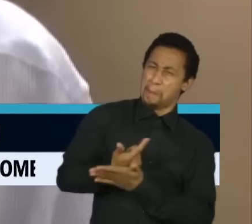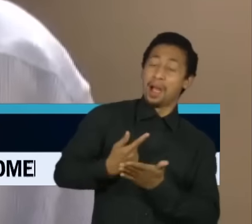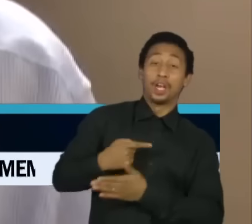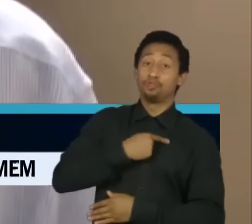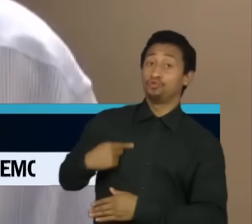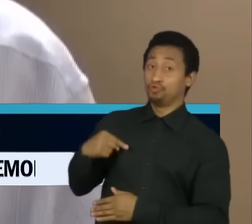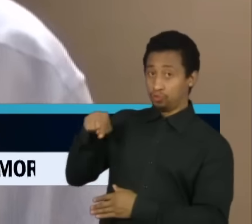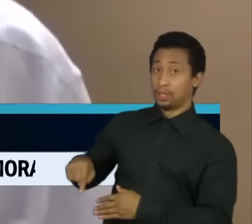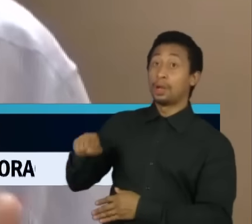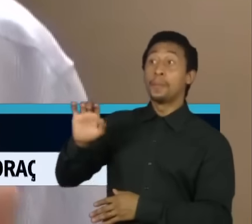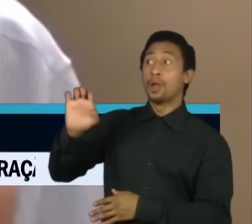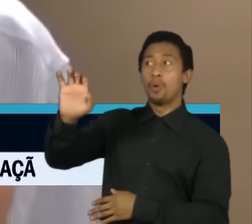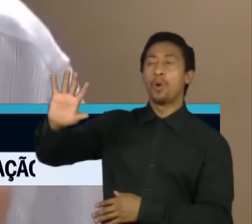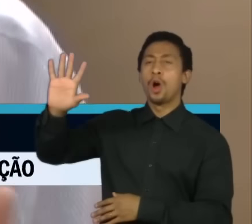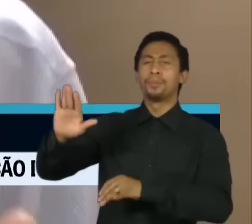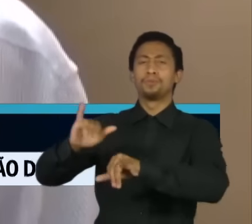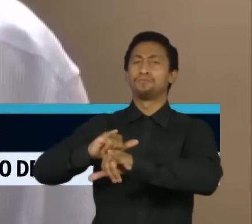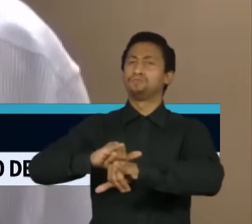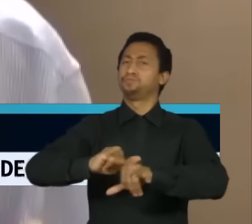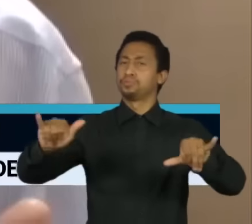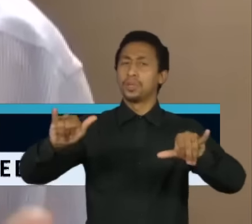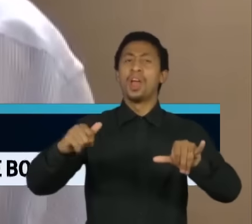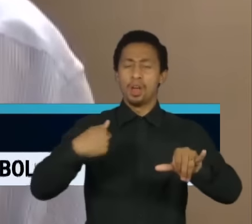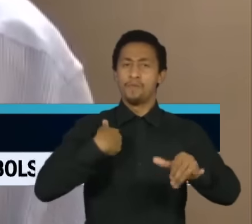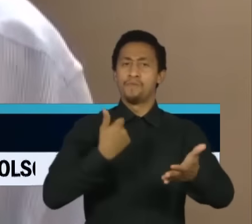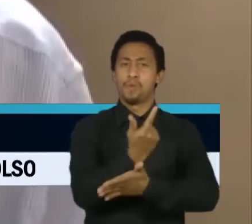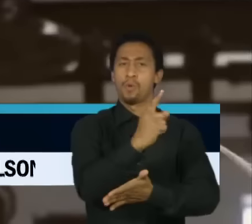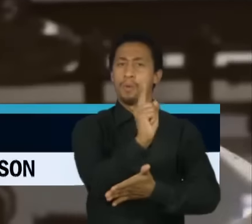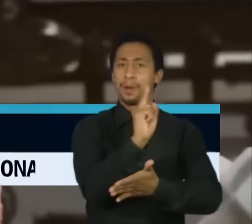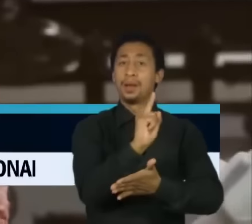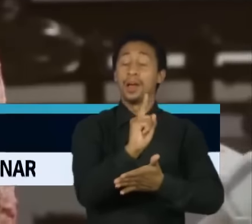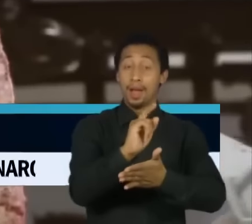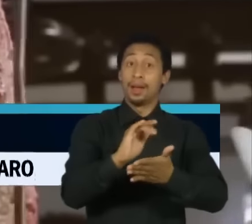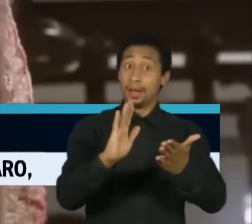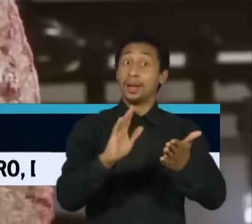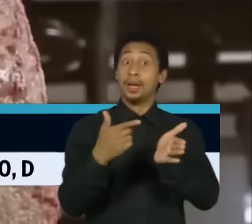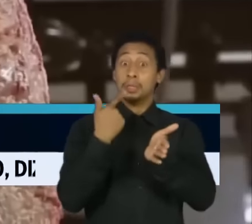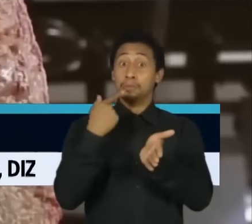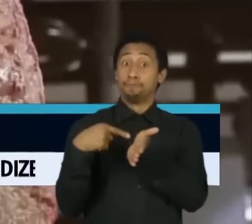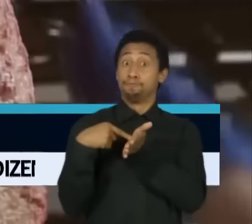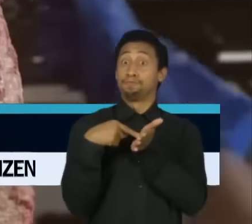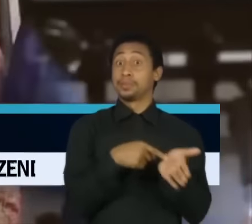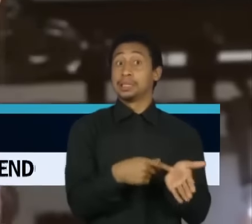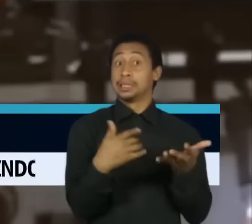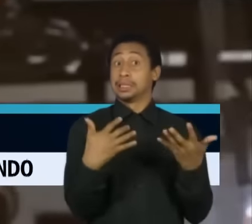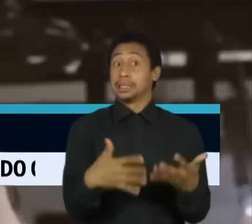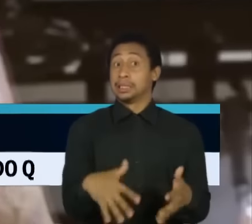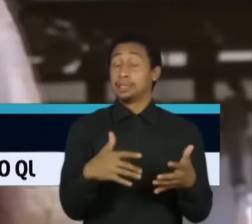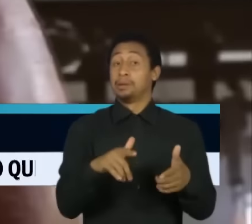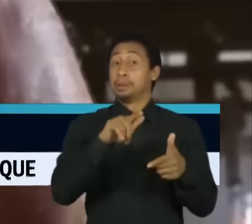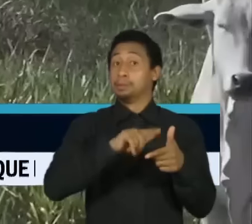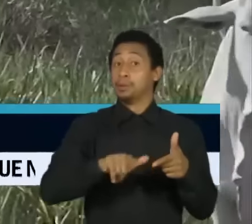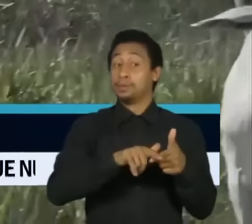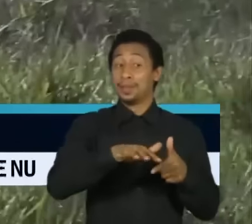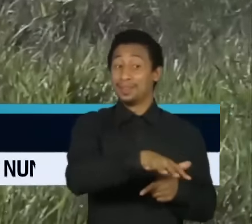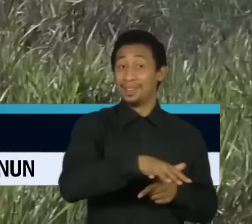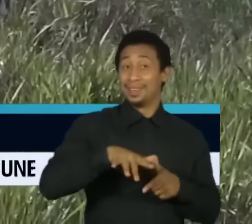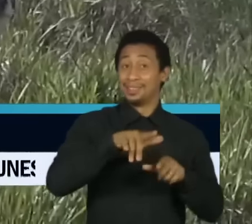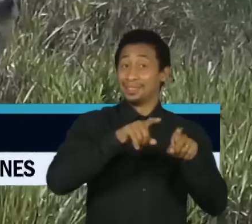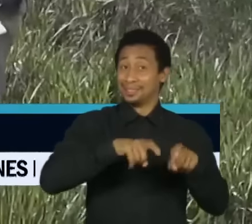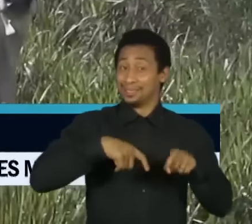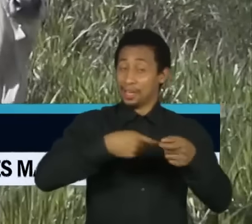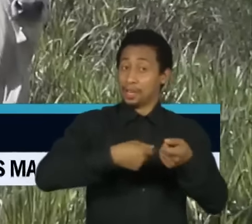sinal, um potencial de contaminação para os demais produtos do agronegócio